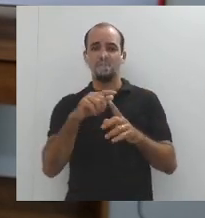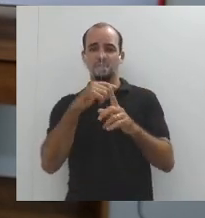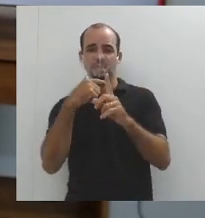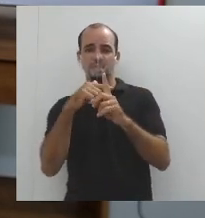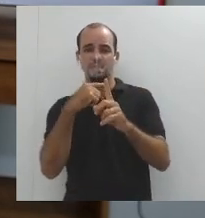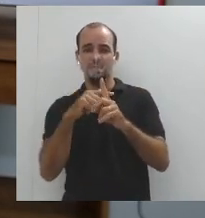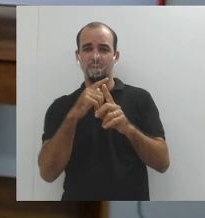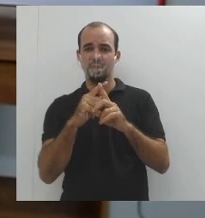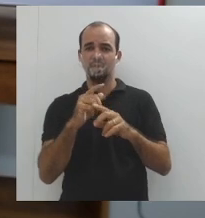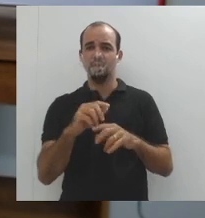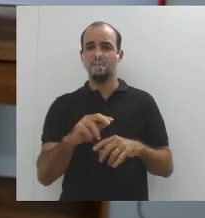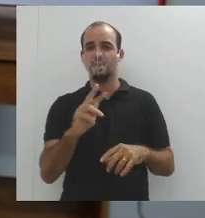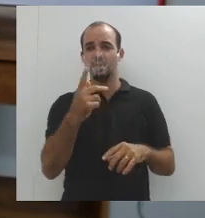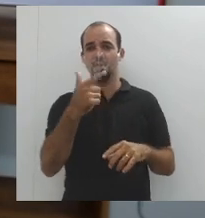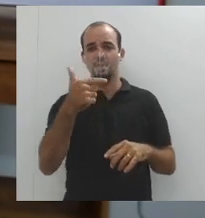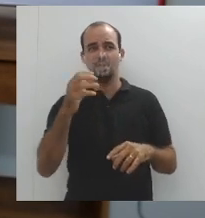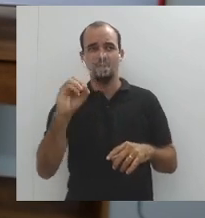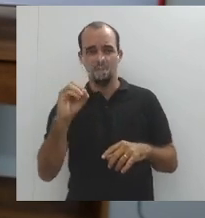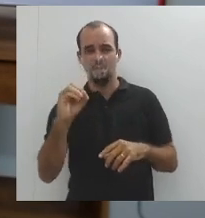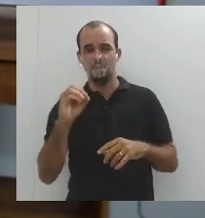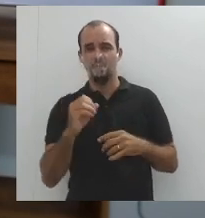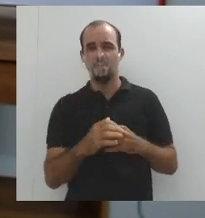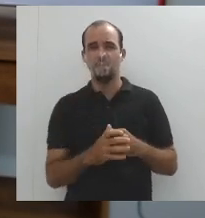mais água